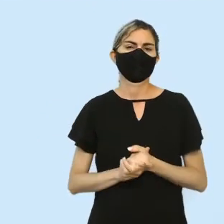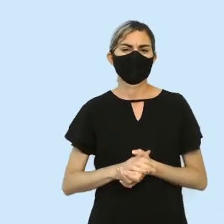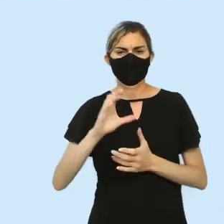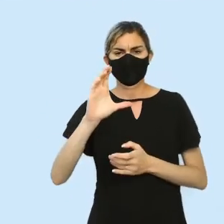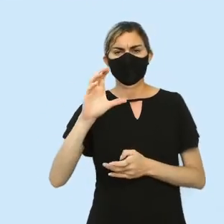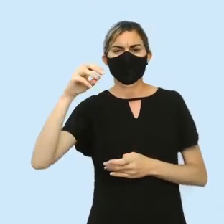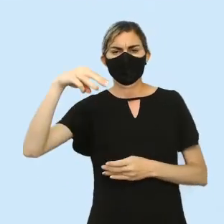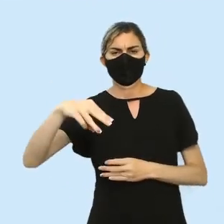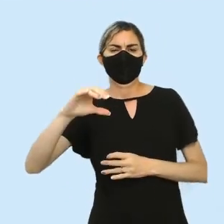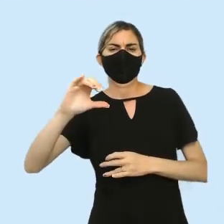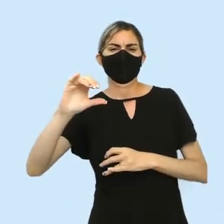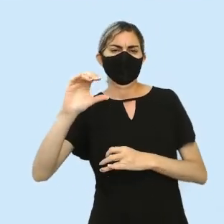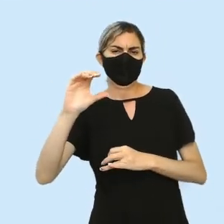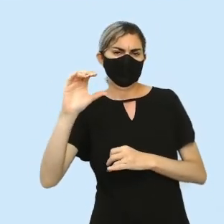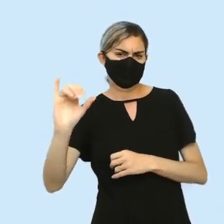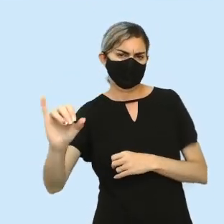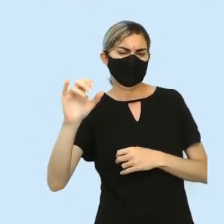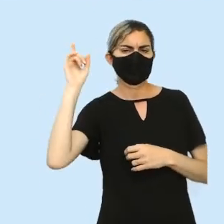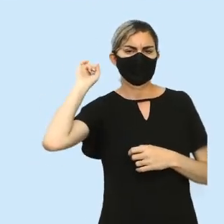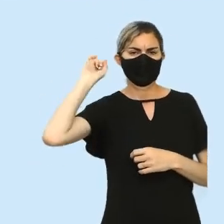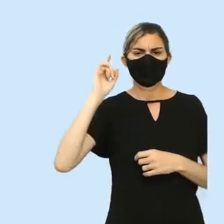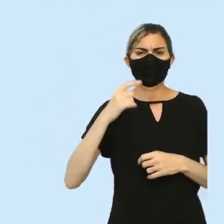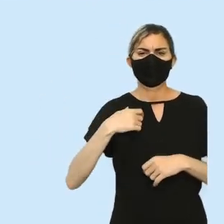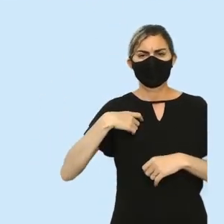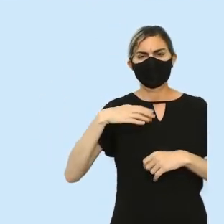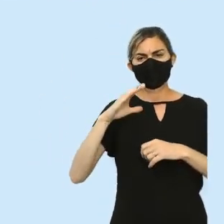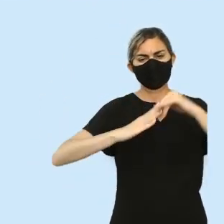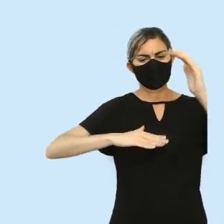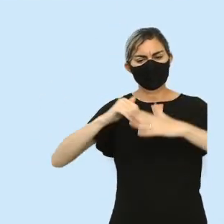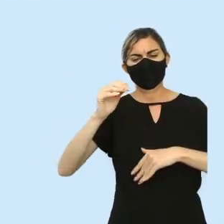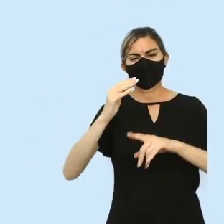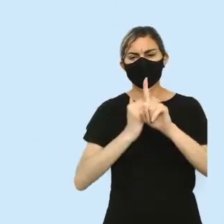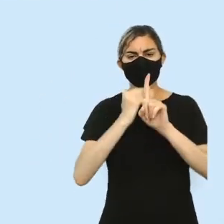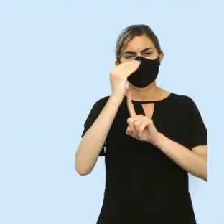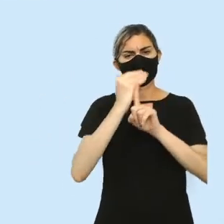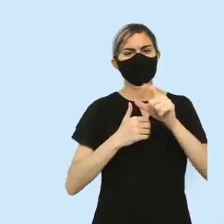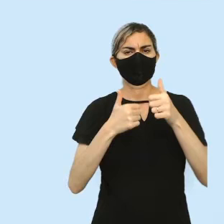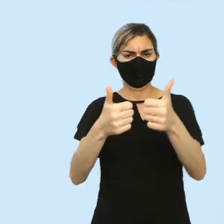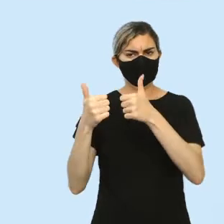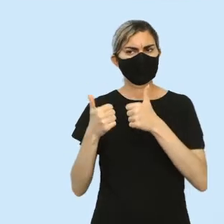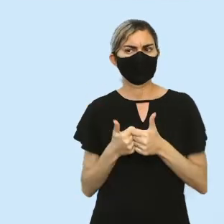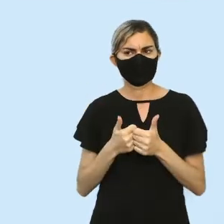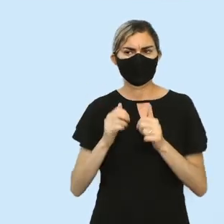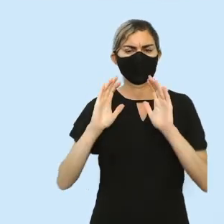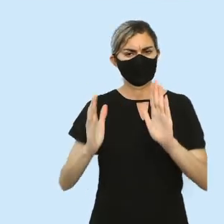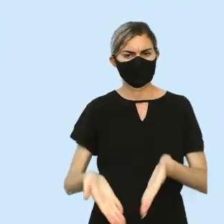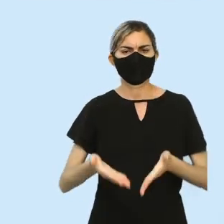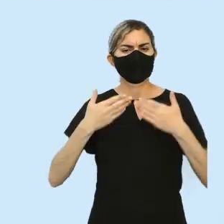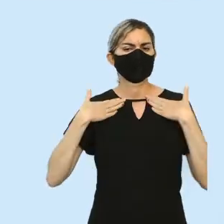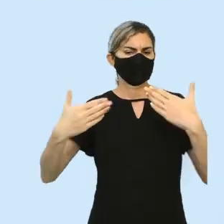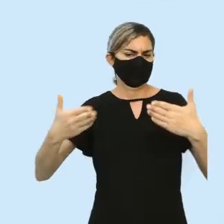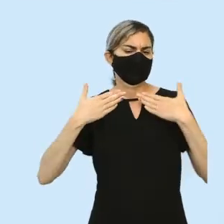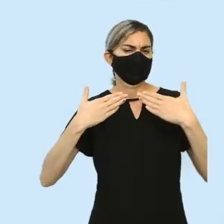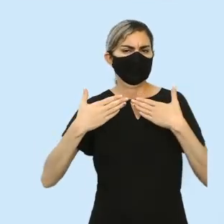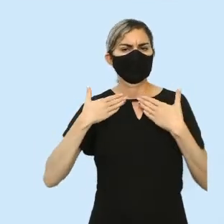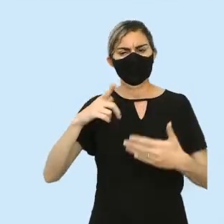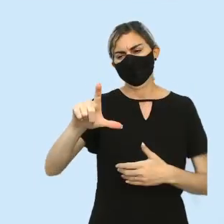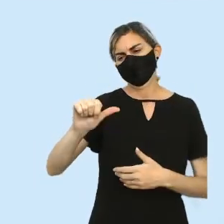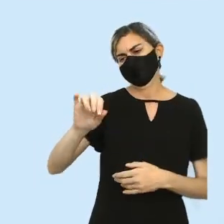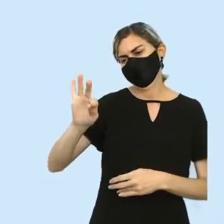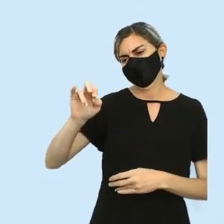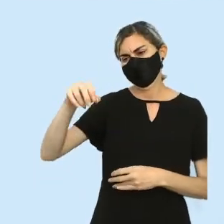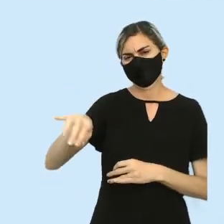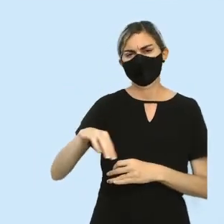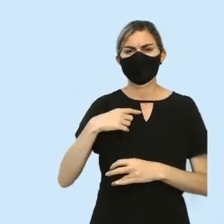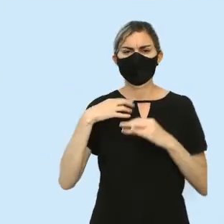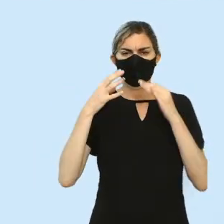CMC, MC Tionoga, MC capacidade térmica. Muito bem. Já o calor latente,